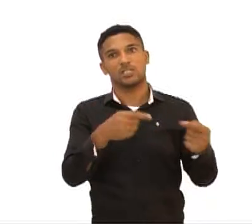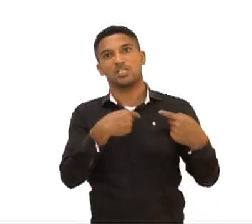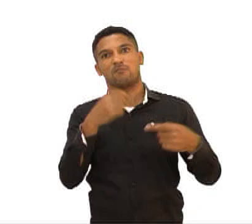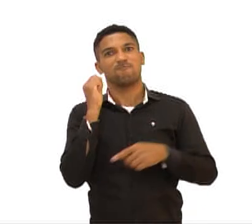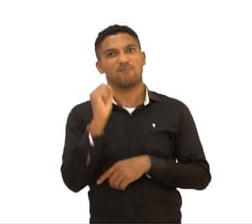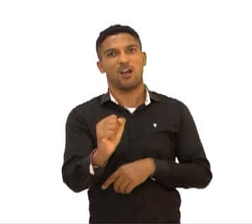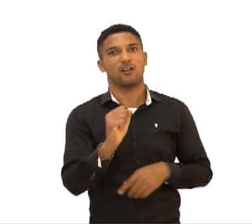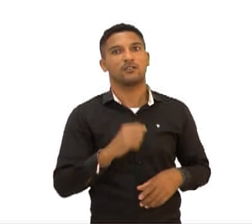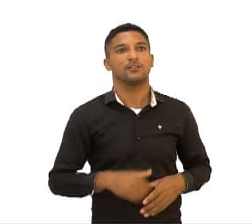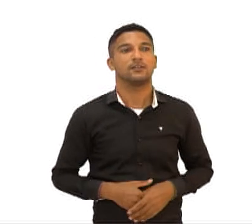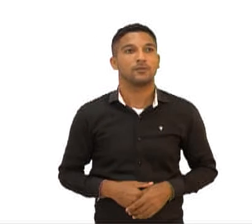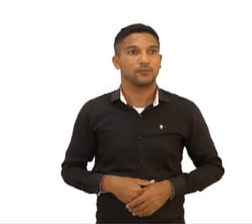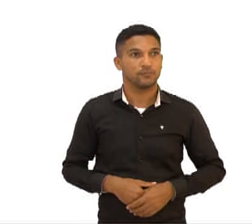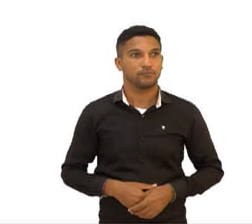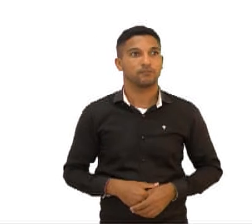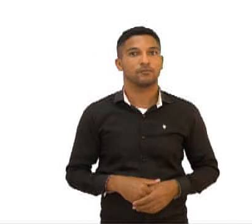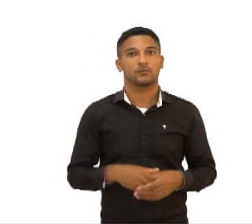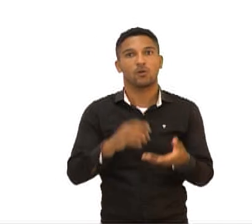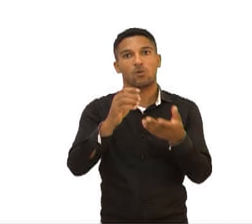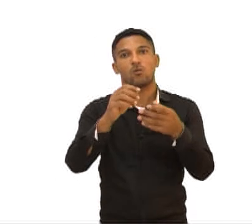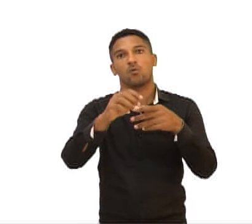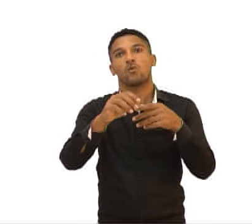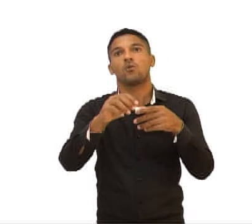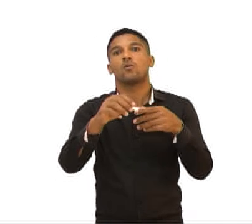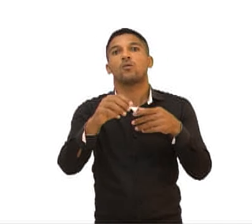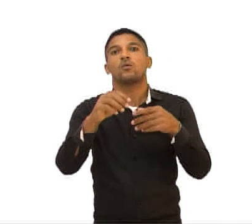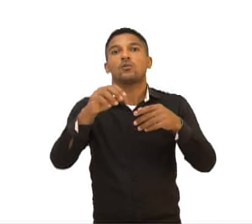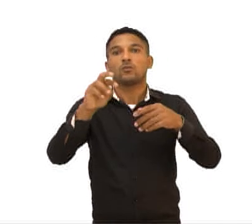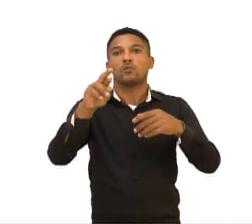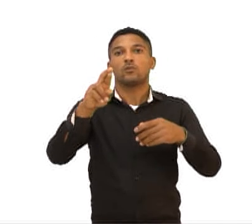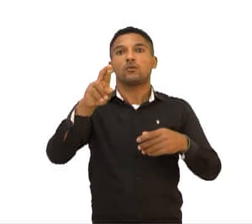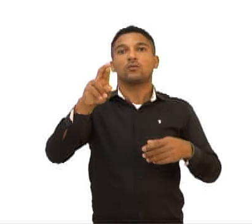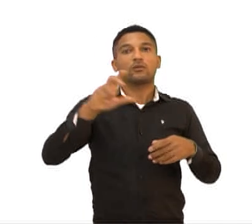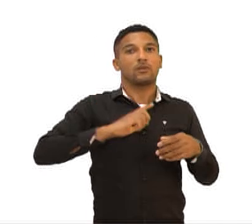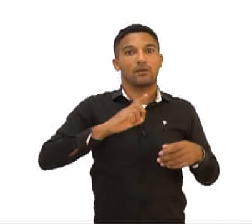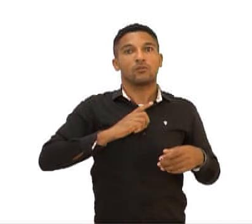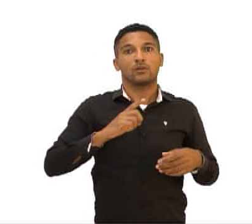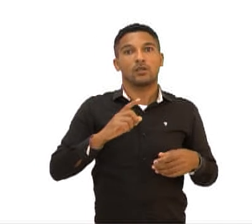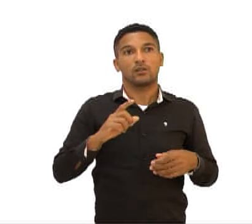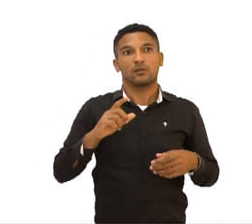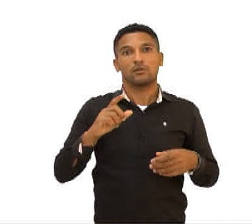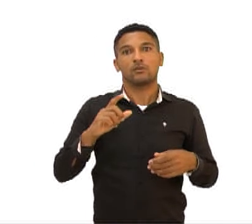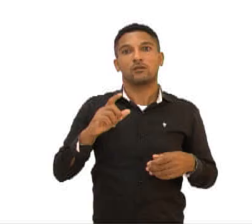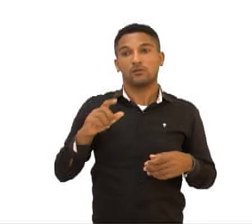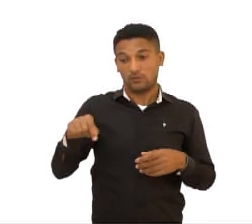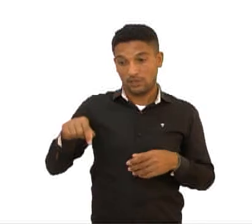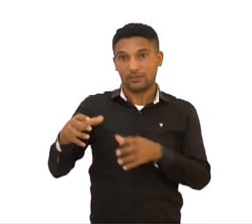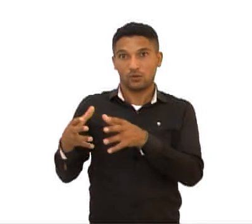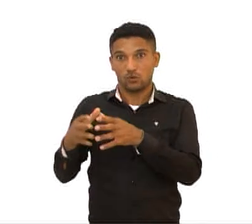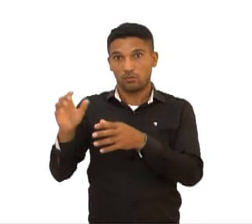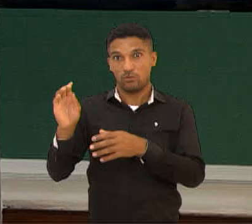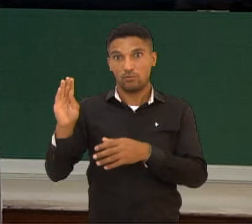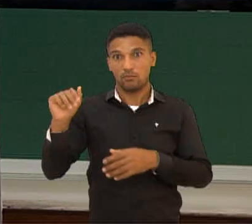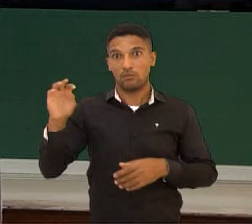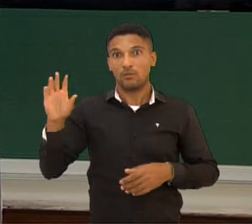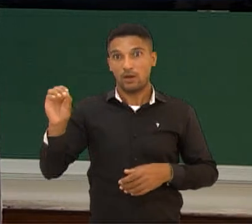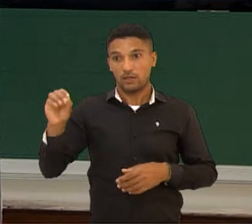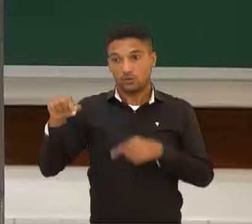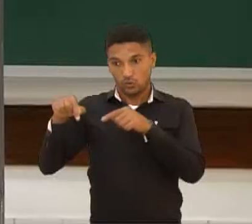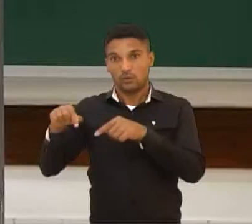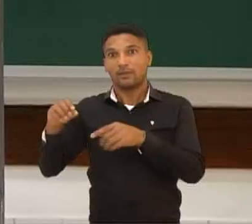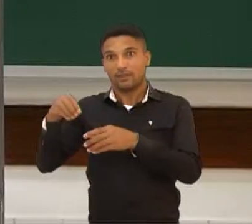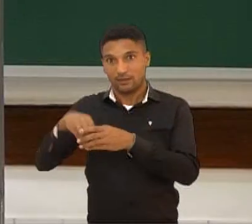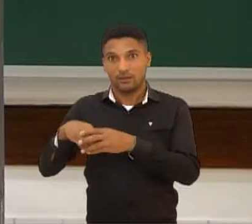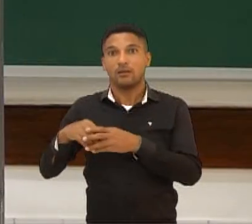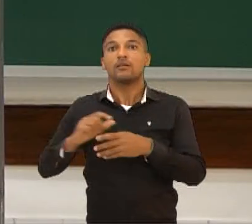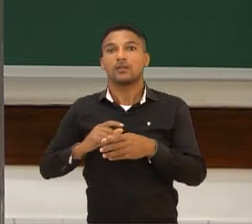Dentre os bantus, nós vamos ter um reino de povos bantus que vai se destacar, que é o reino do Congo. O reino do Congo